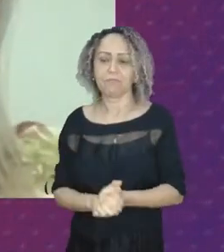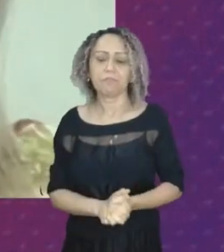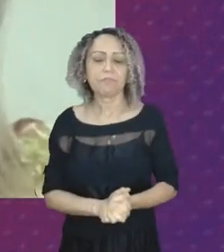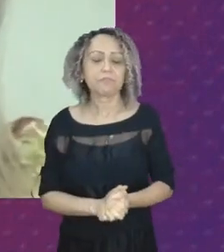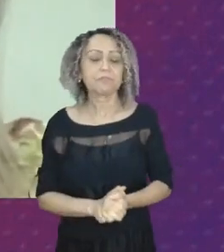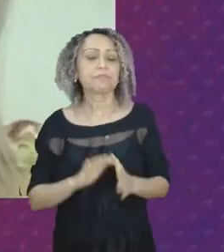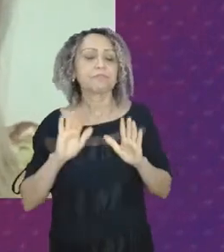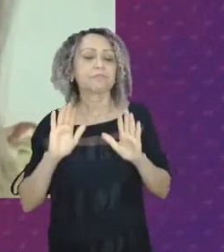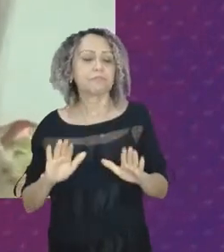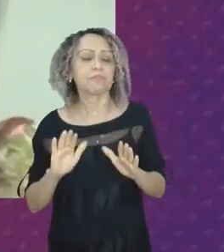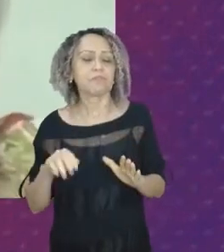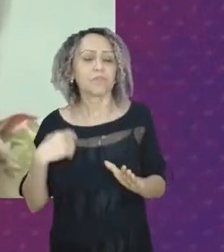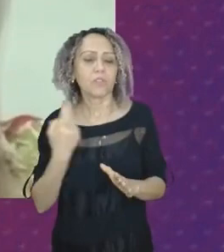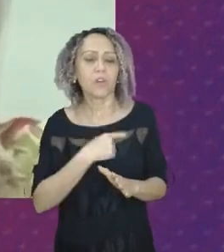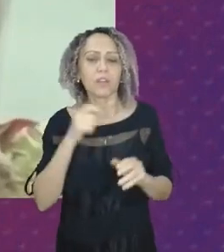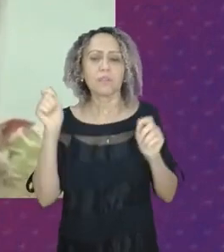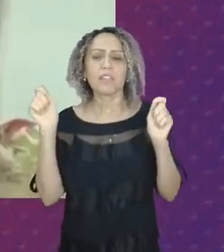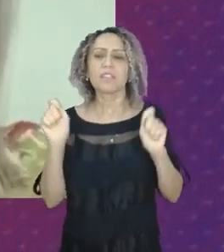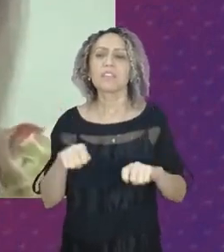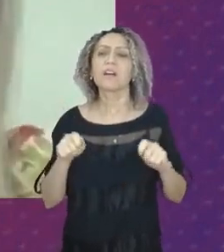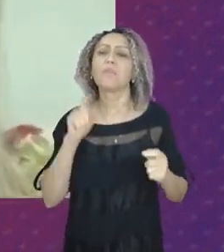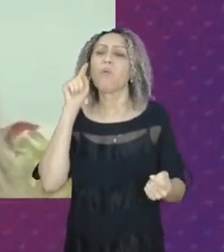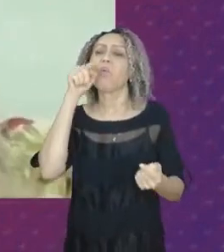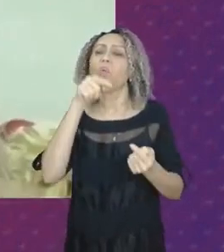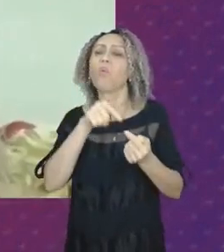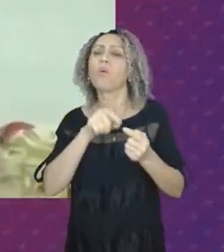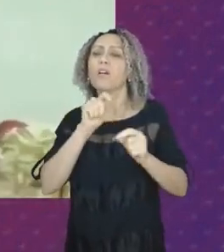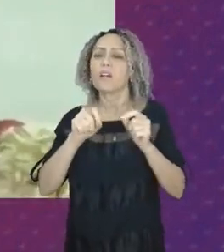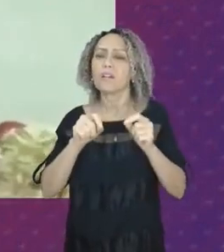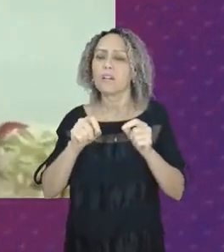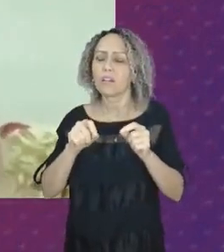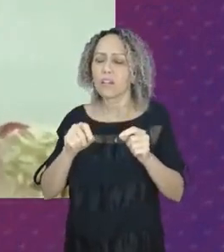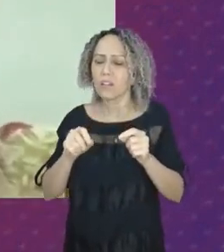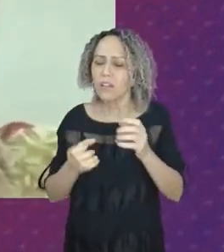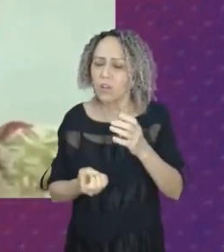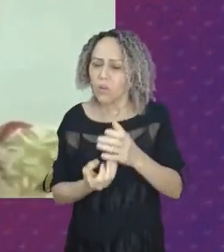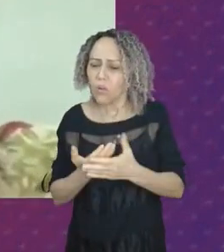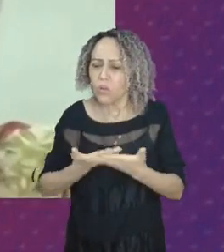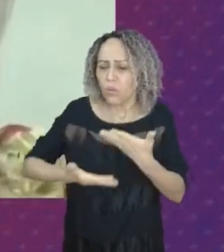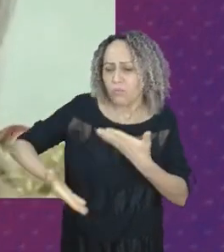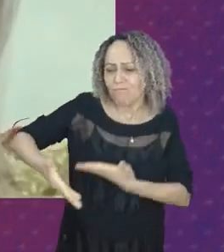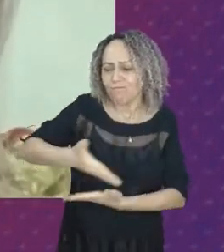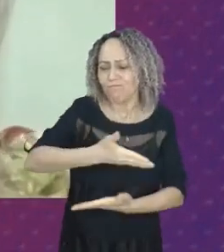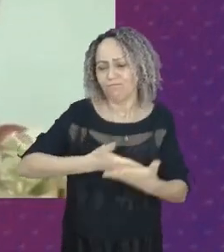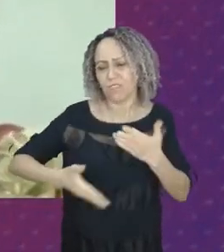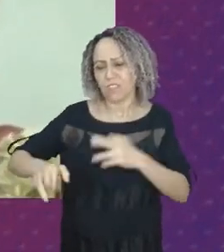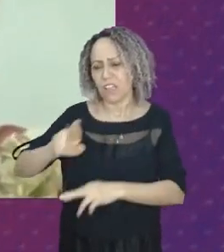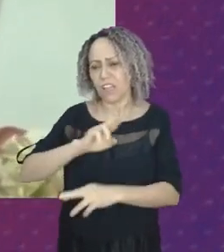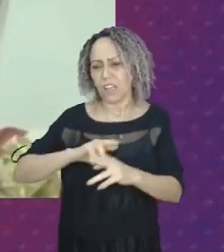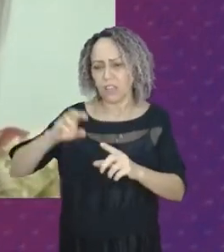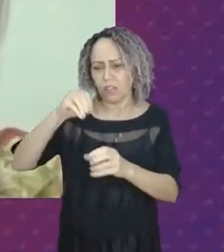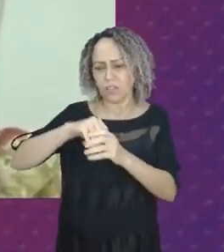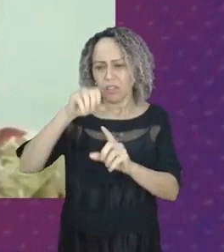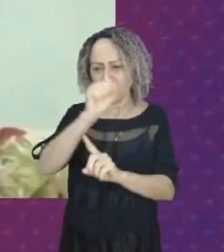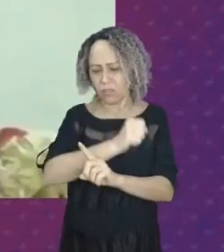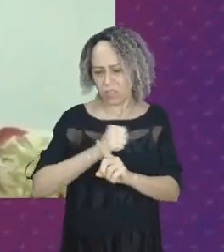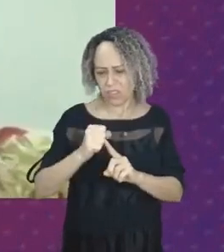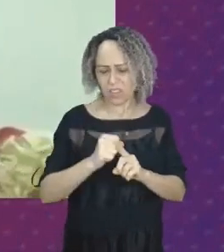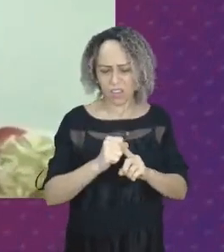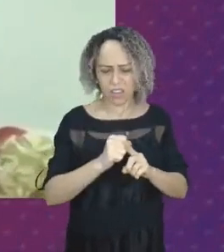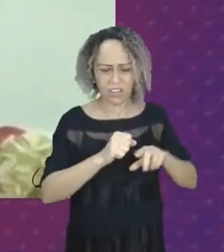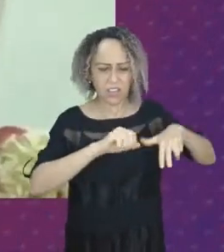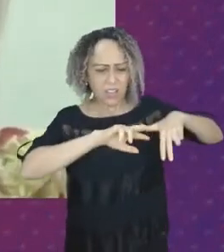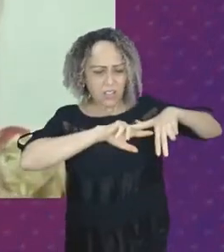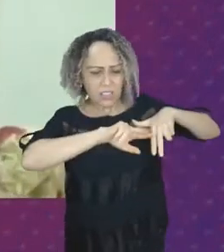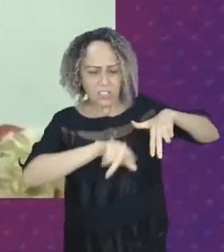Para isso, nós precisamos o quê? Construir novas relações sociais de gênero, com base em uma cultura de respeito às